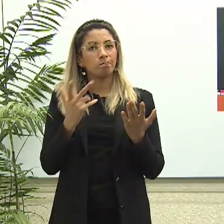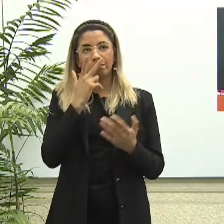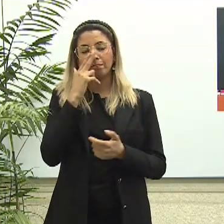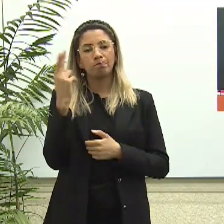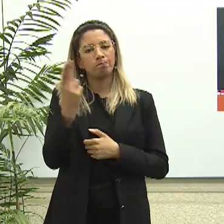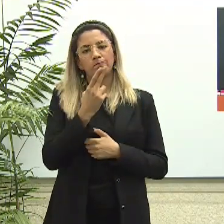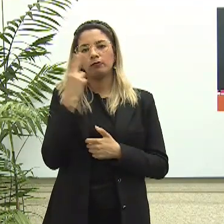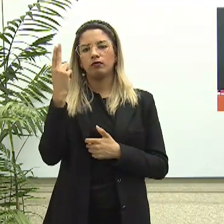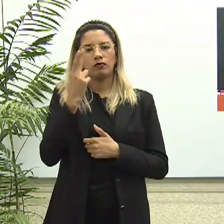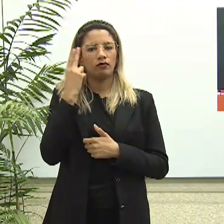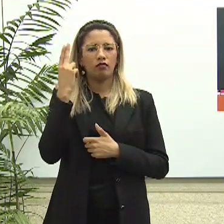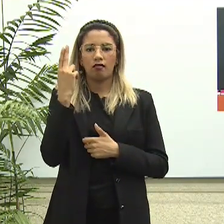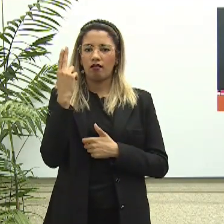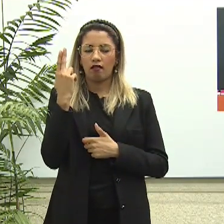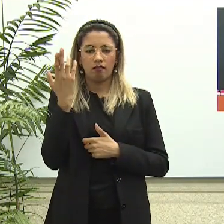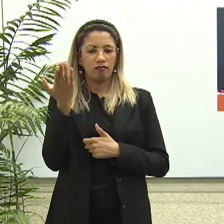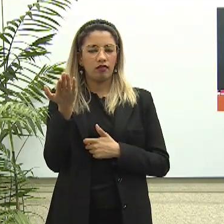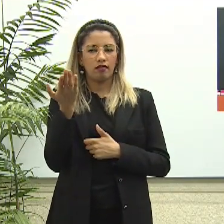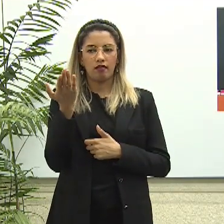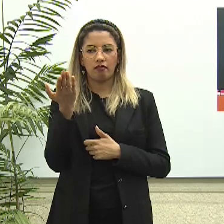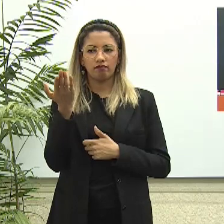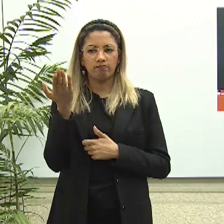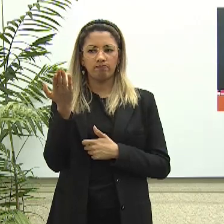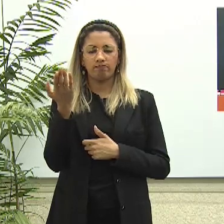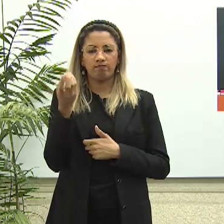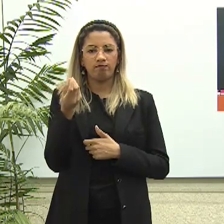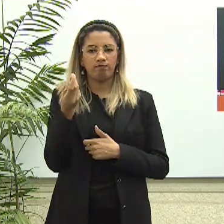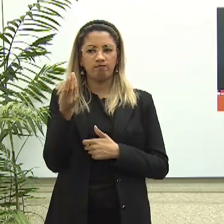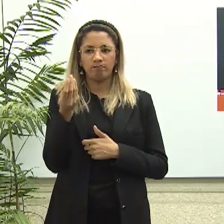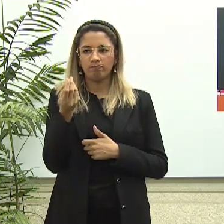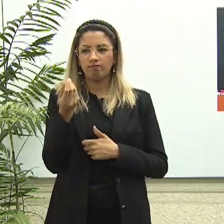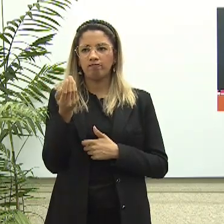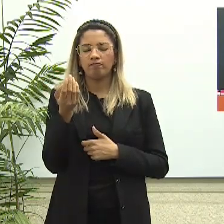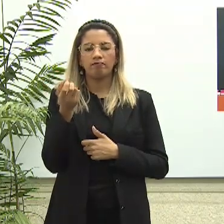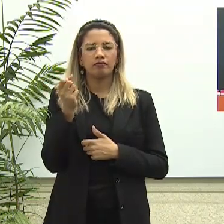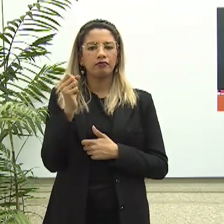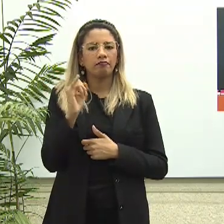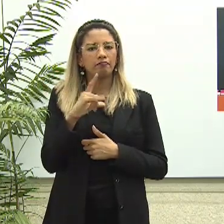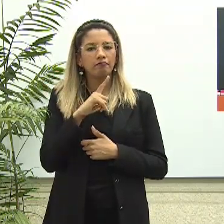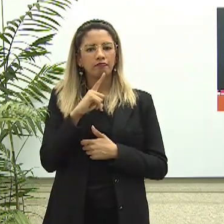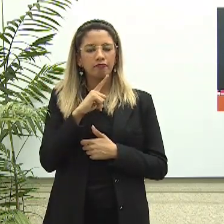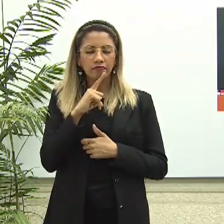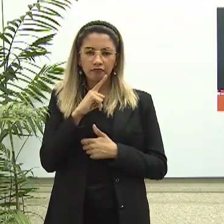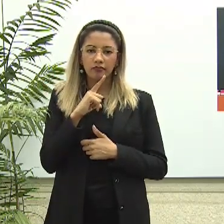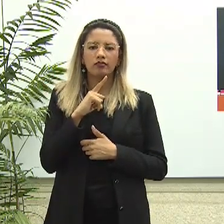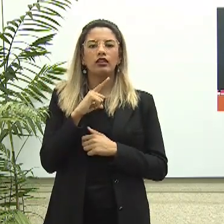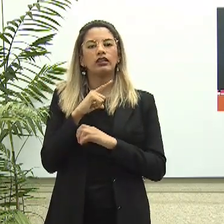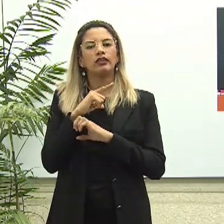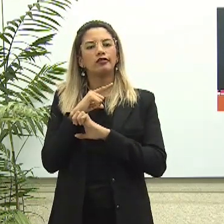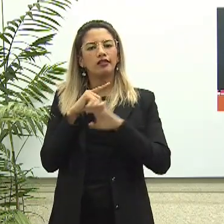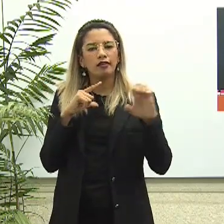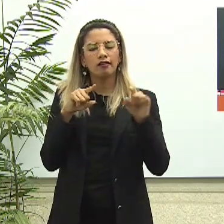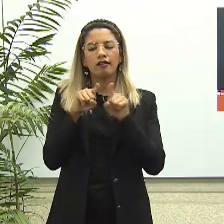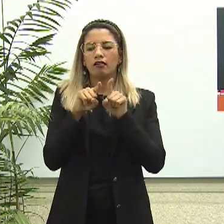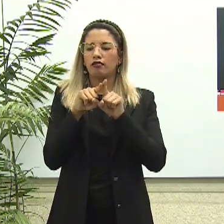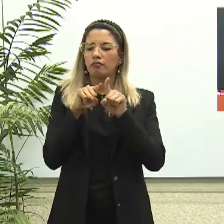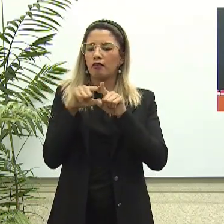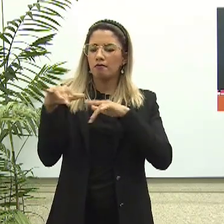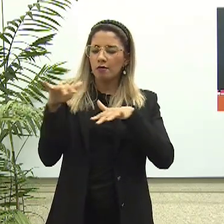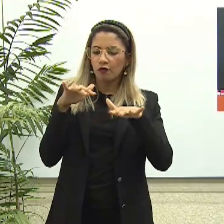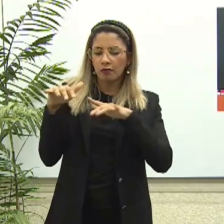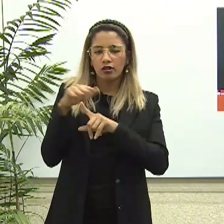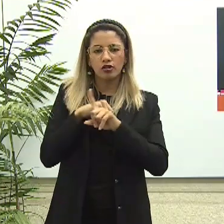eh ã a as esquerdas aos movimentos sociais a eh